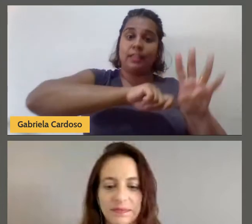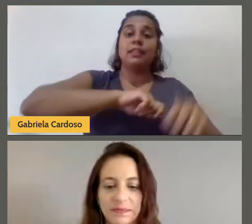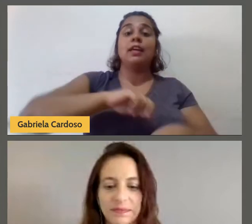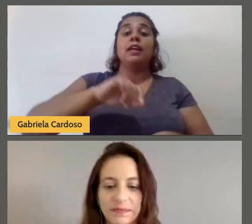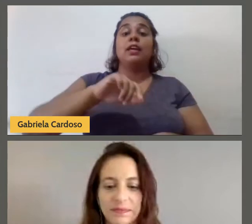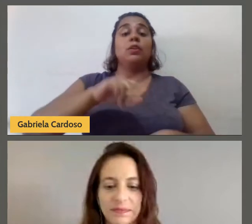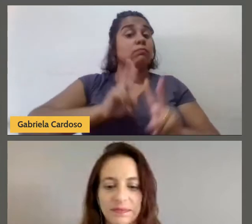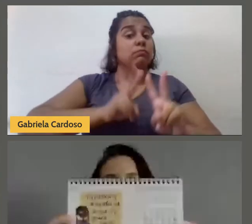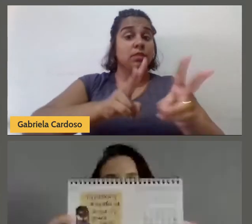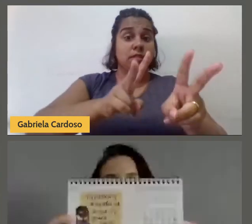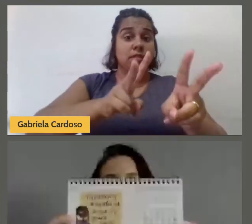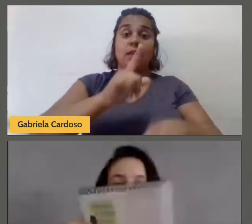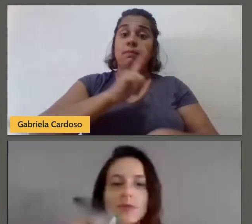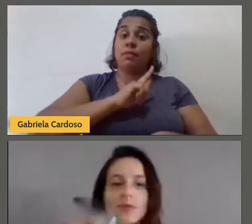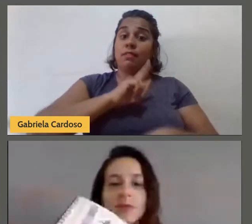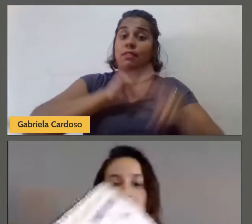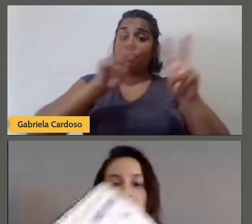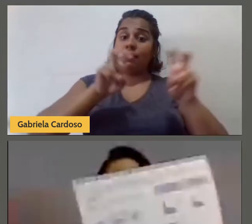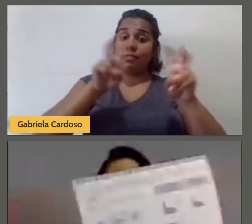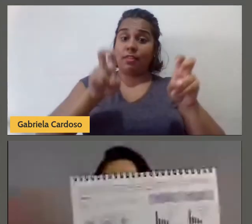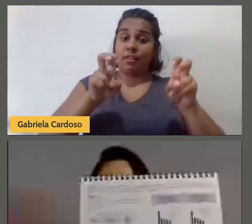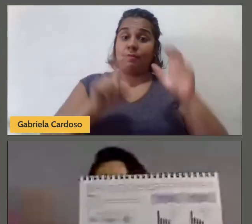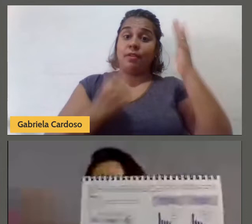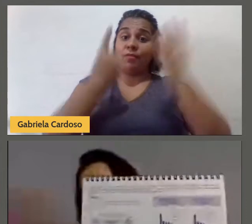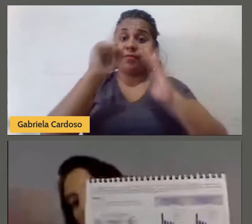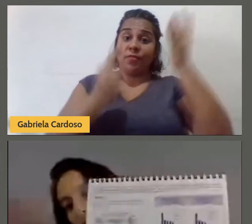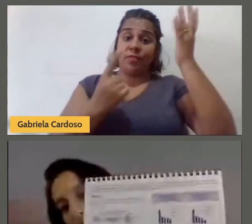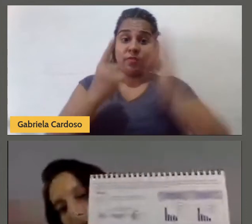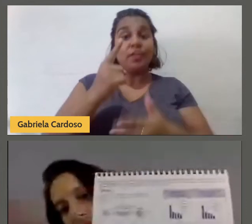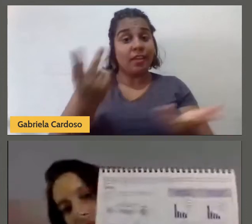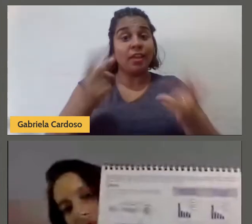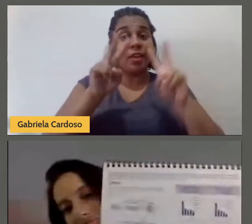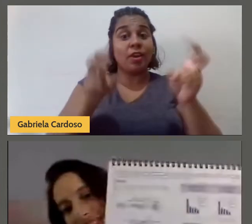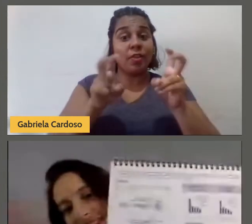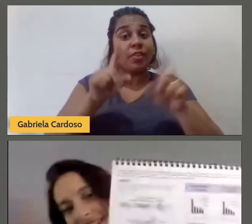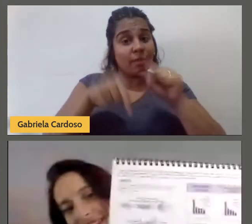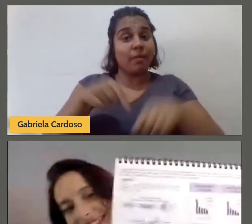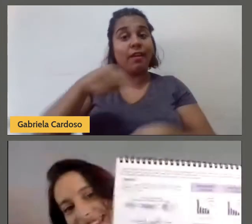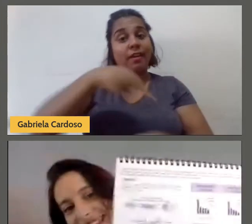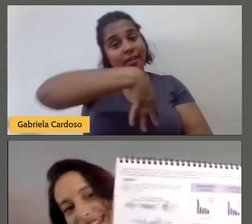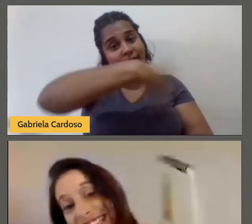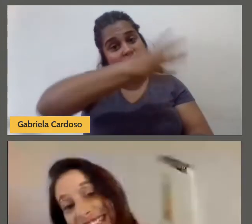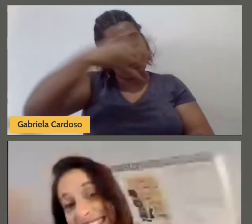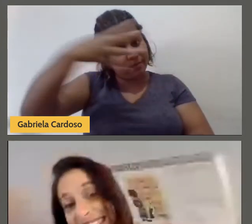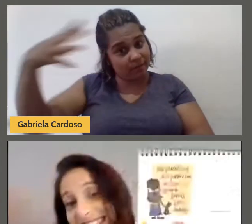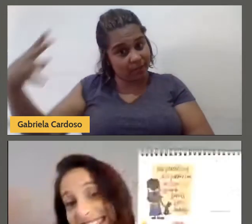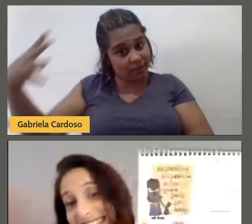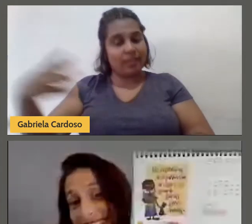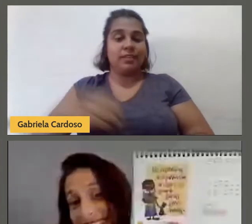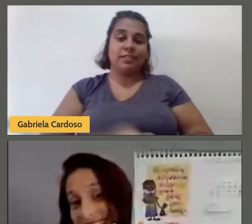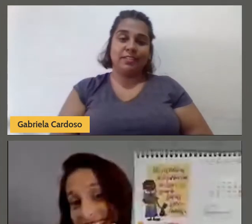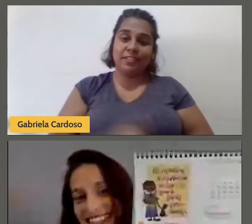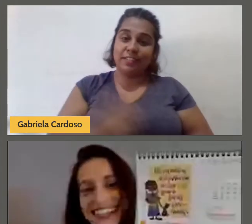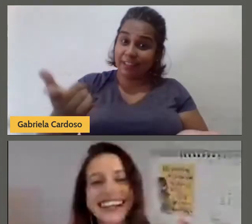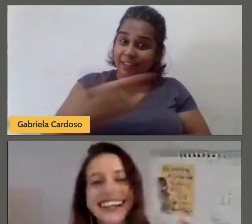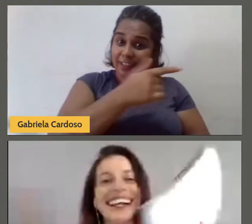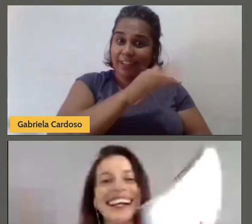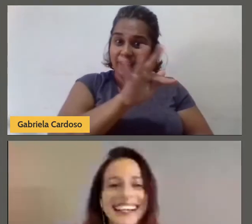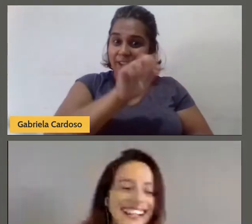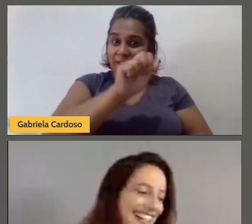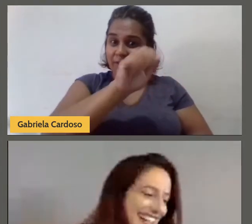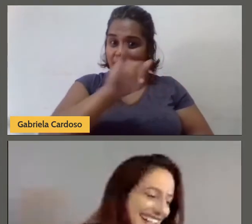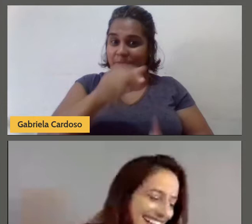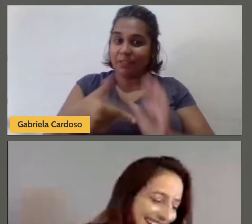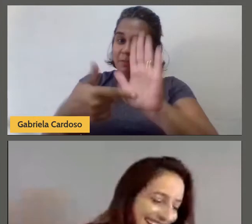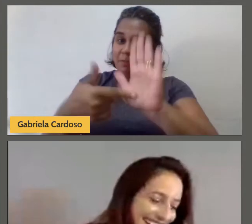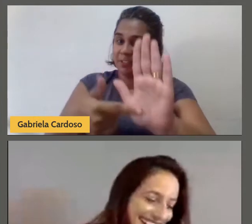e fevereiro esse é o nosso tema. E aí a Fabi está fazendo o jabá ali, mostrando, perfeito.